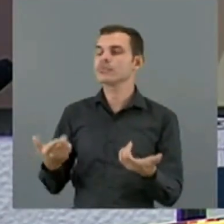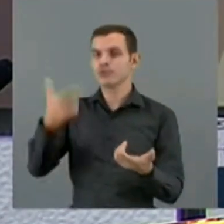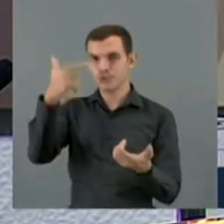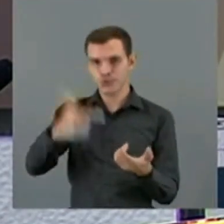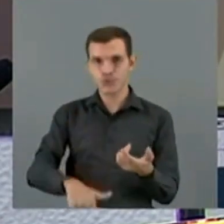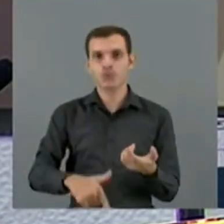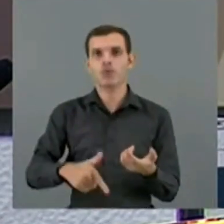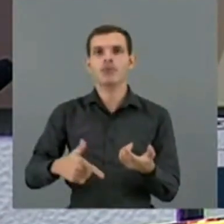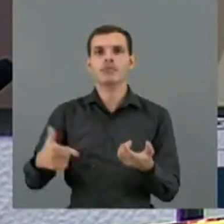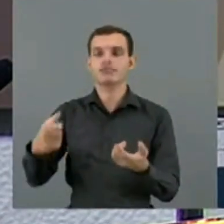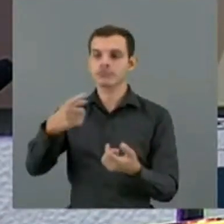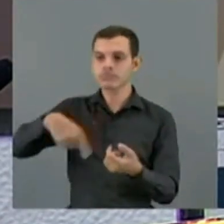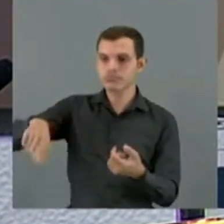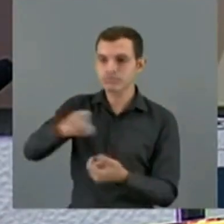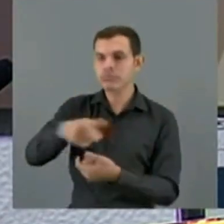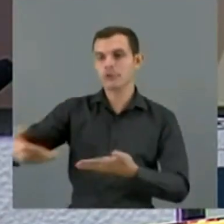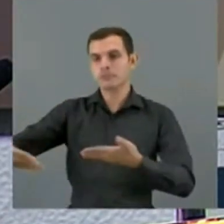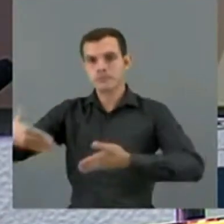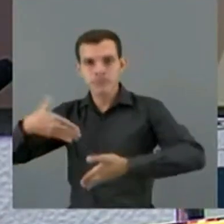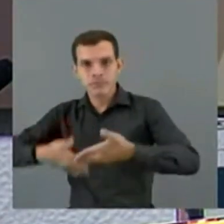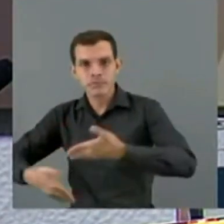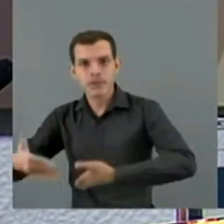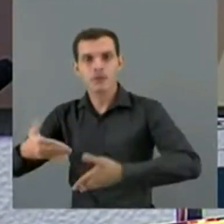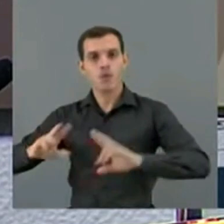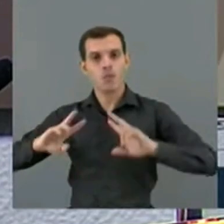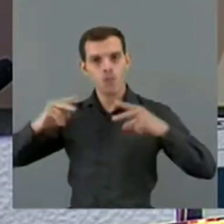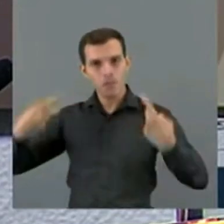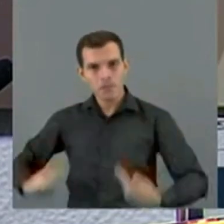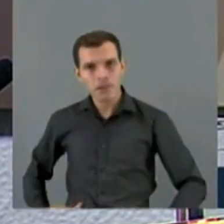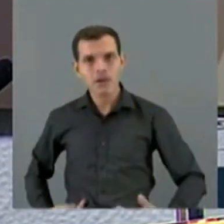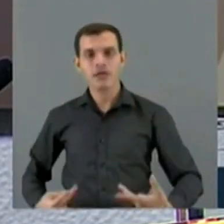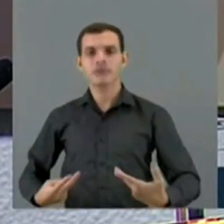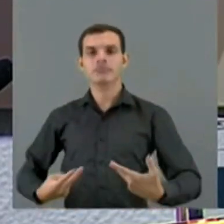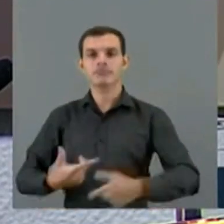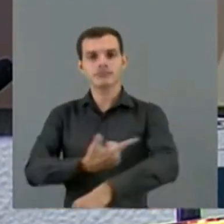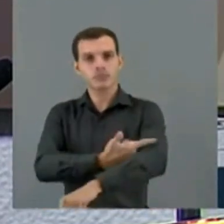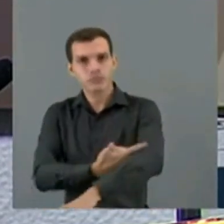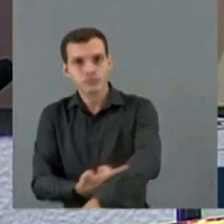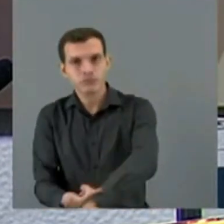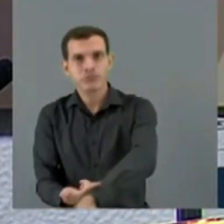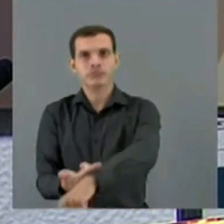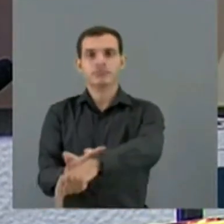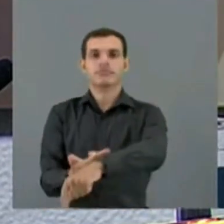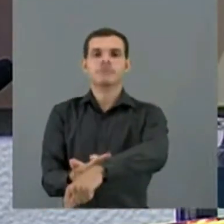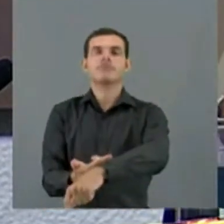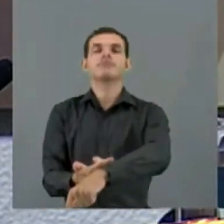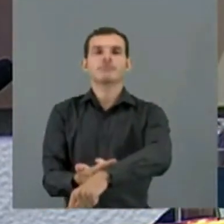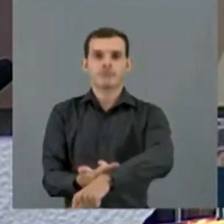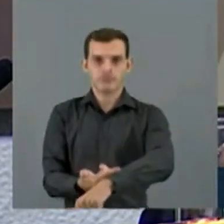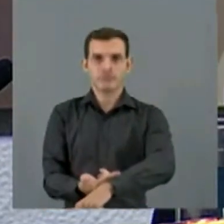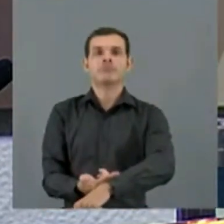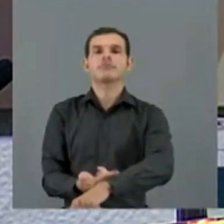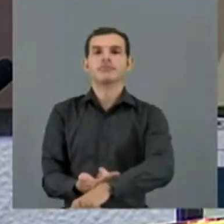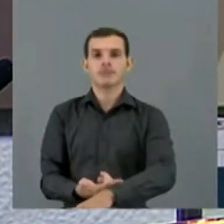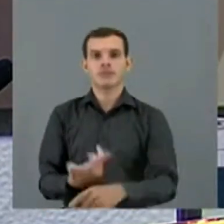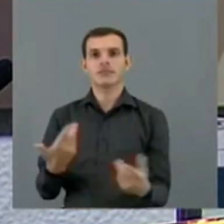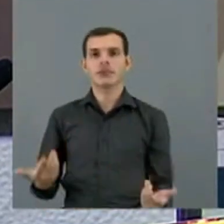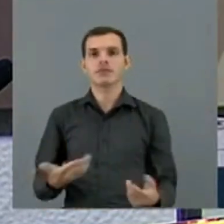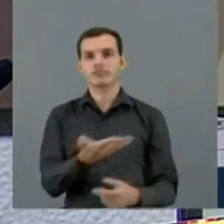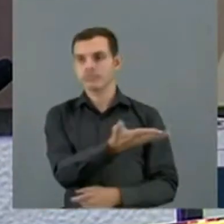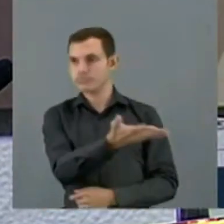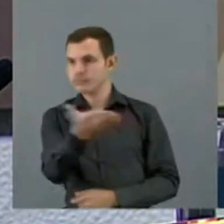o tratamento humano, o tratamento cordial, a educação que todas as